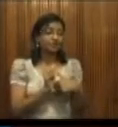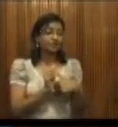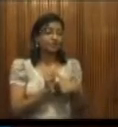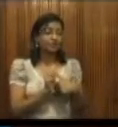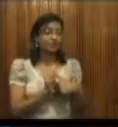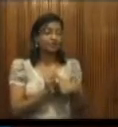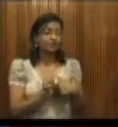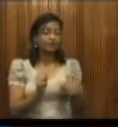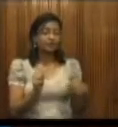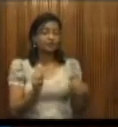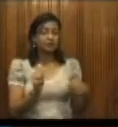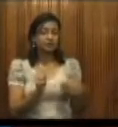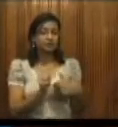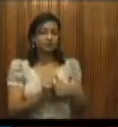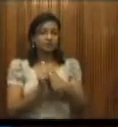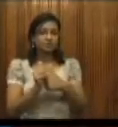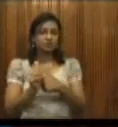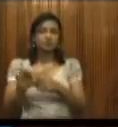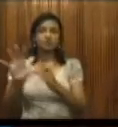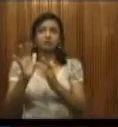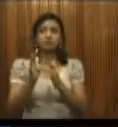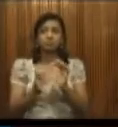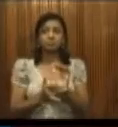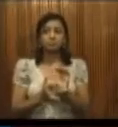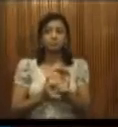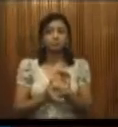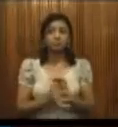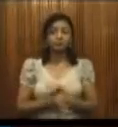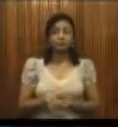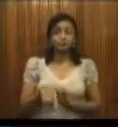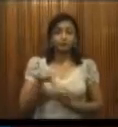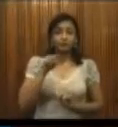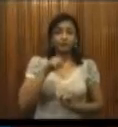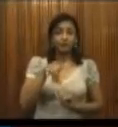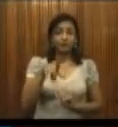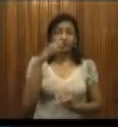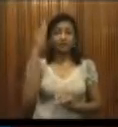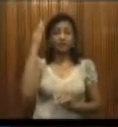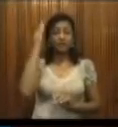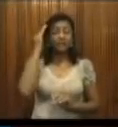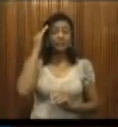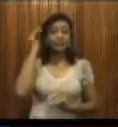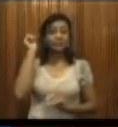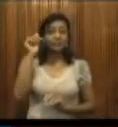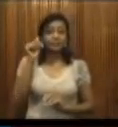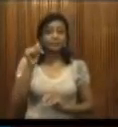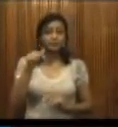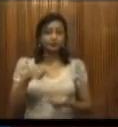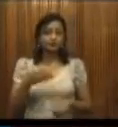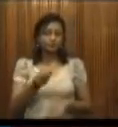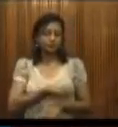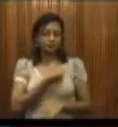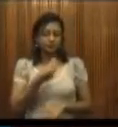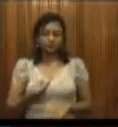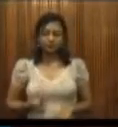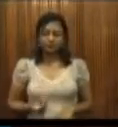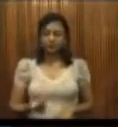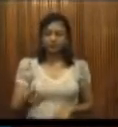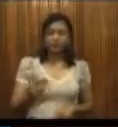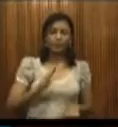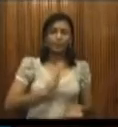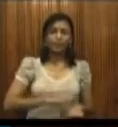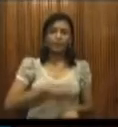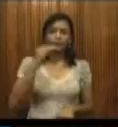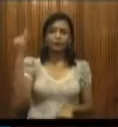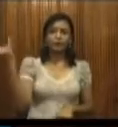entende que a vida eterna é mais importante que essa vida secular? Se você realmente entende isso, então faz o seguinte: procura ser rico